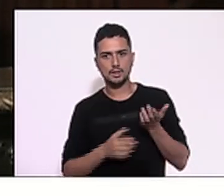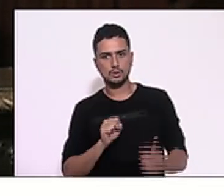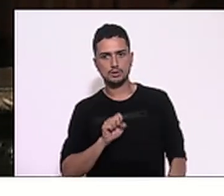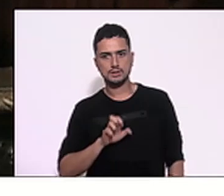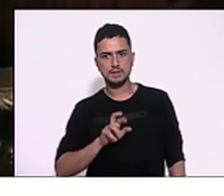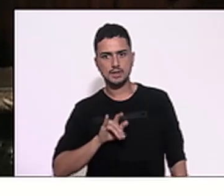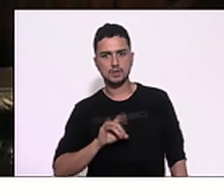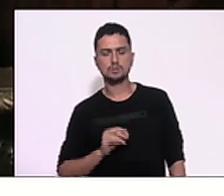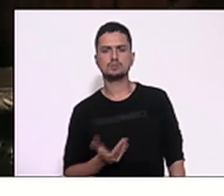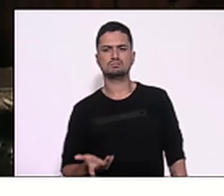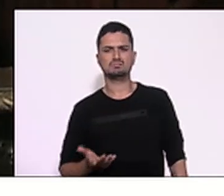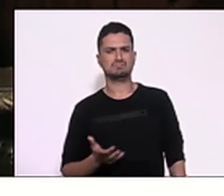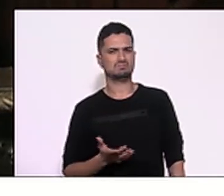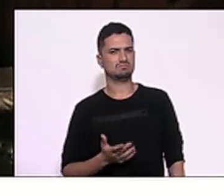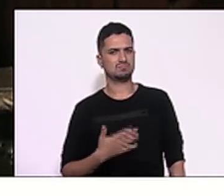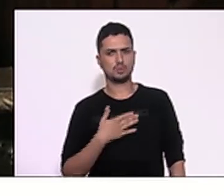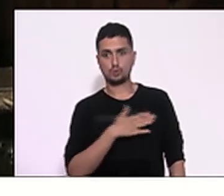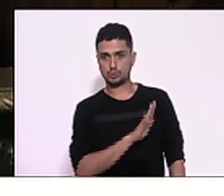Araújo.